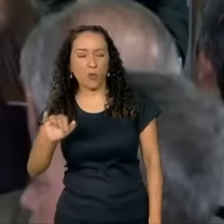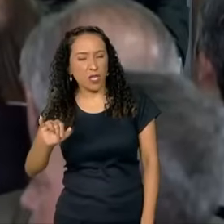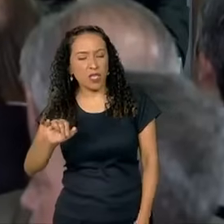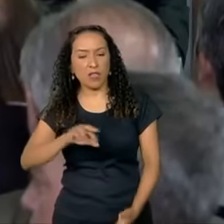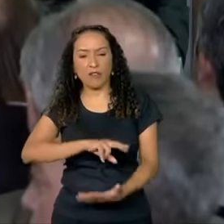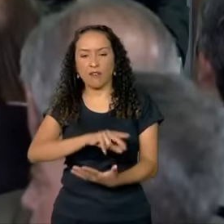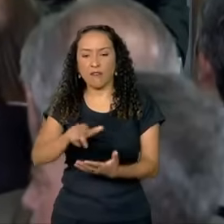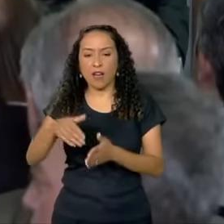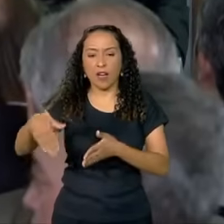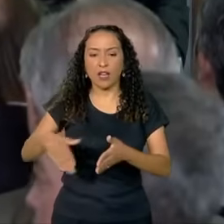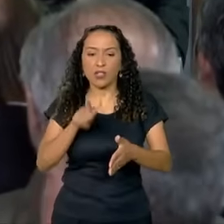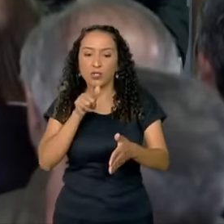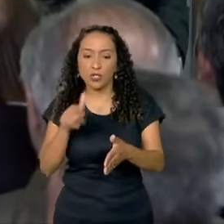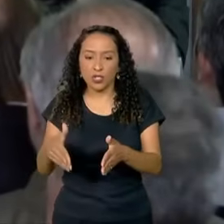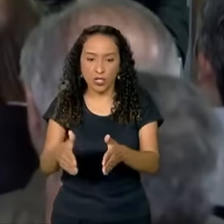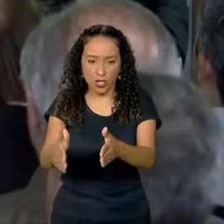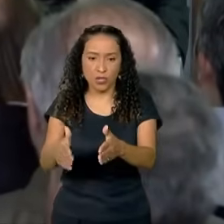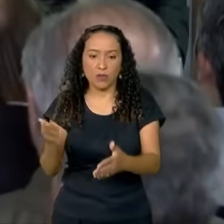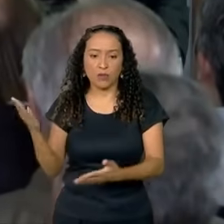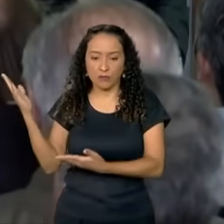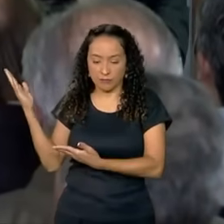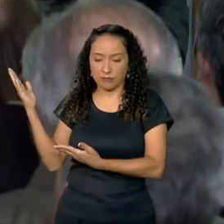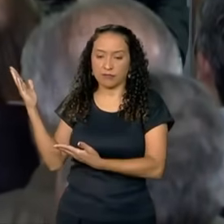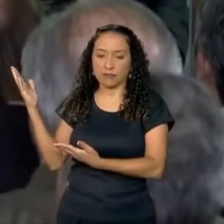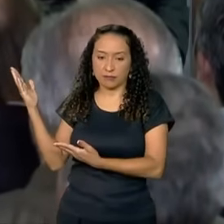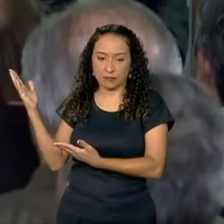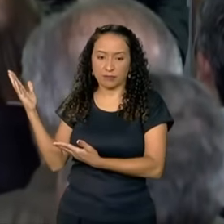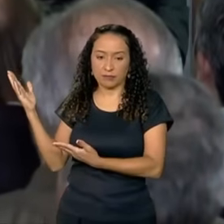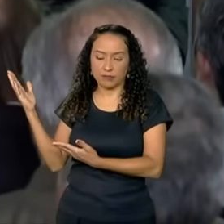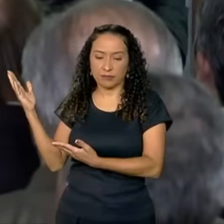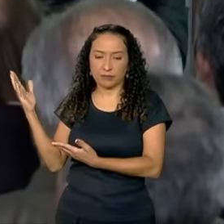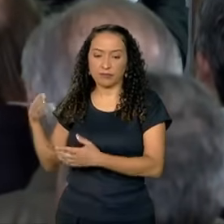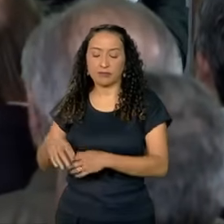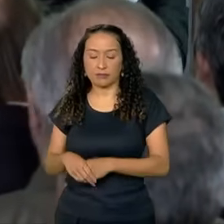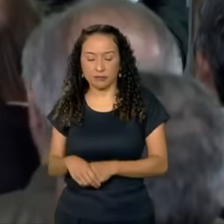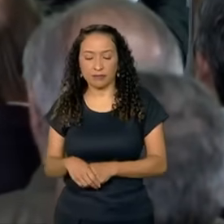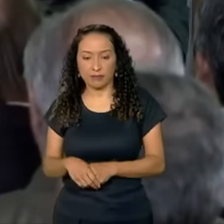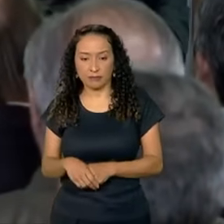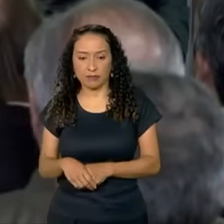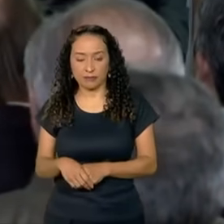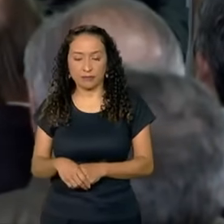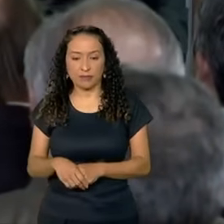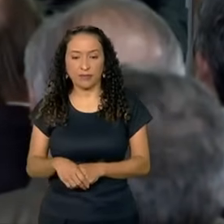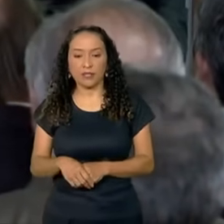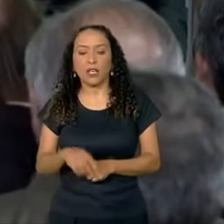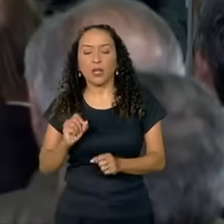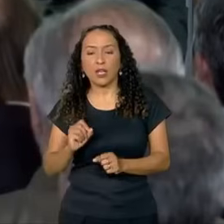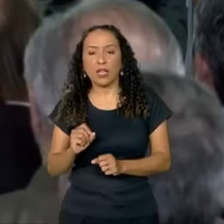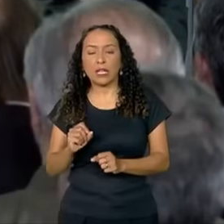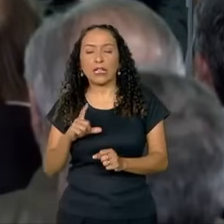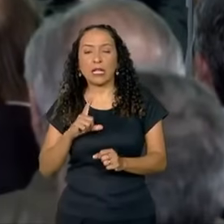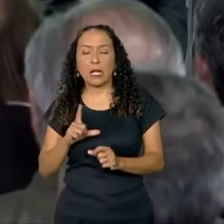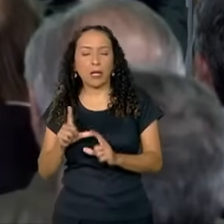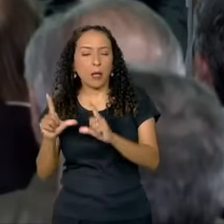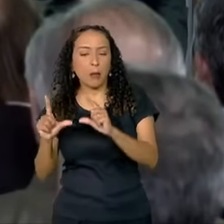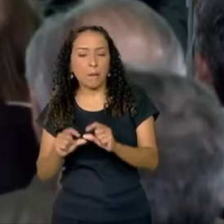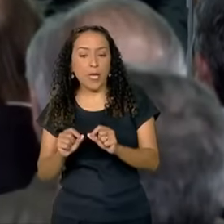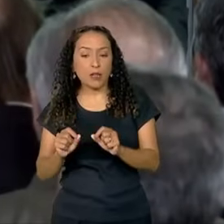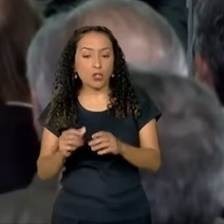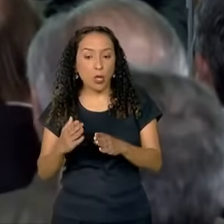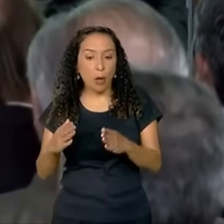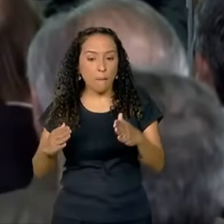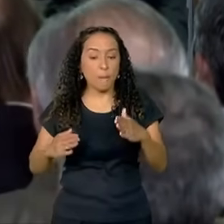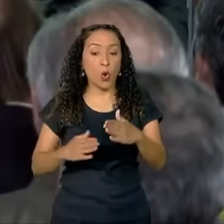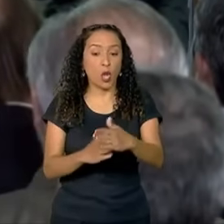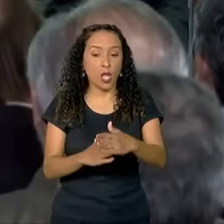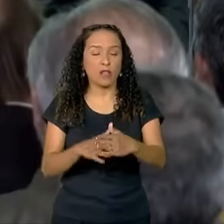Guaíba, o Lago, né? Litoral Médio, Rio Caí, Rio Taquari Antas, aqui são menos interrupções de bloqueios rodoviários,